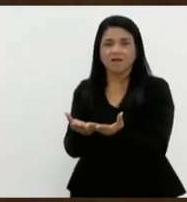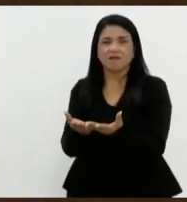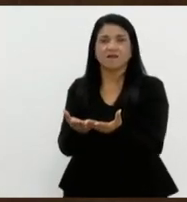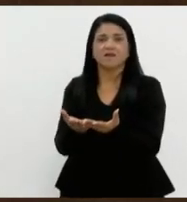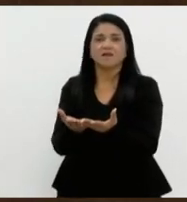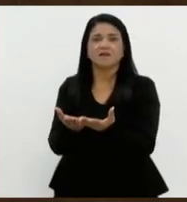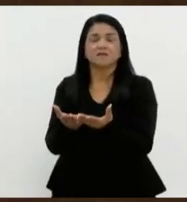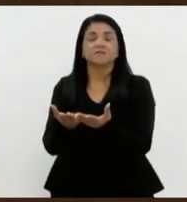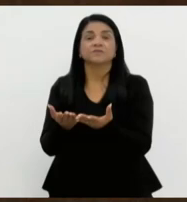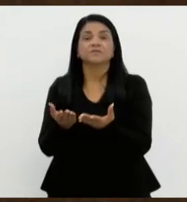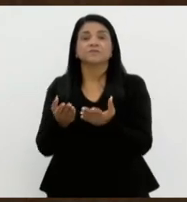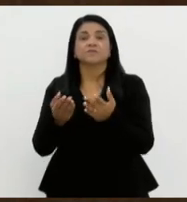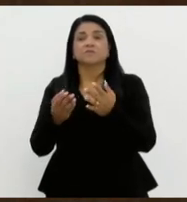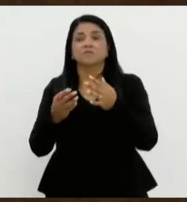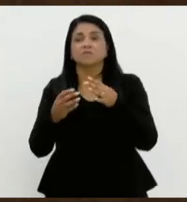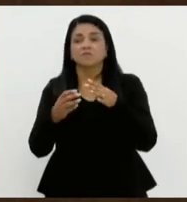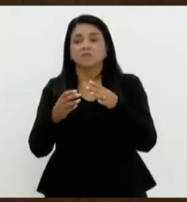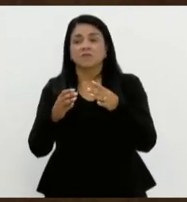algumas concessionárias,